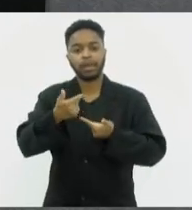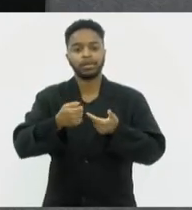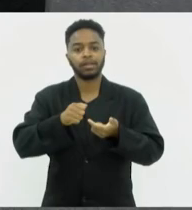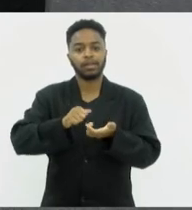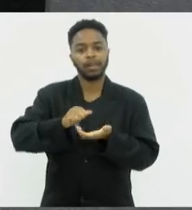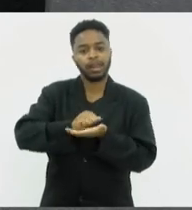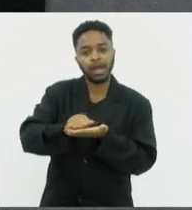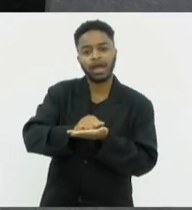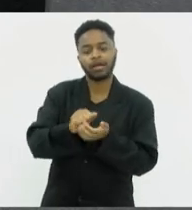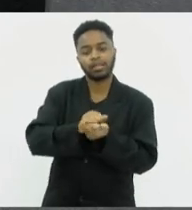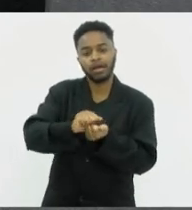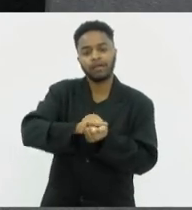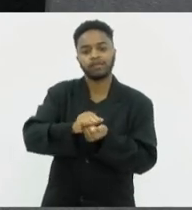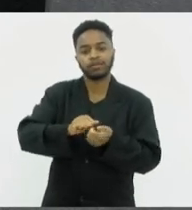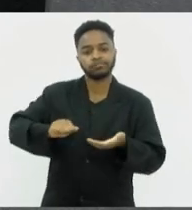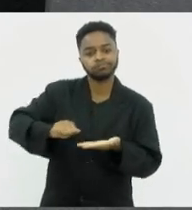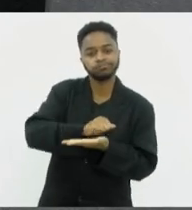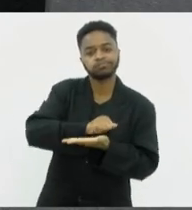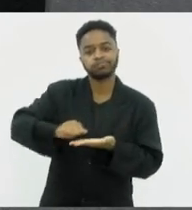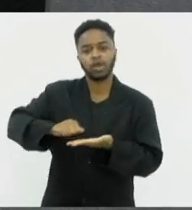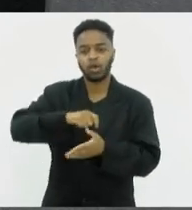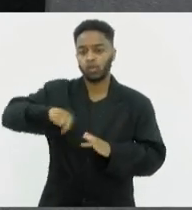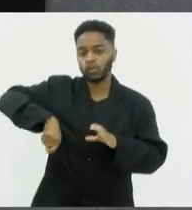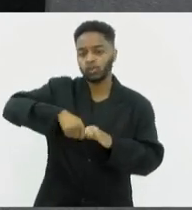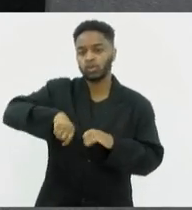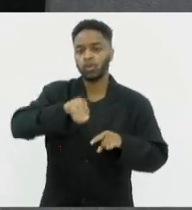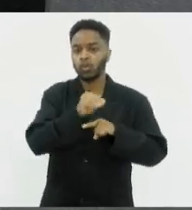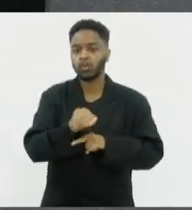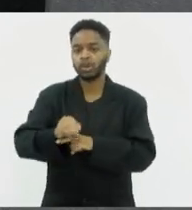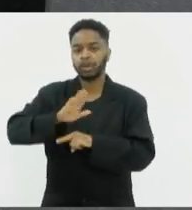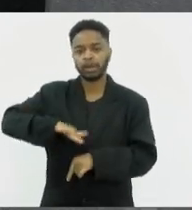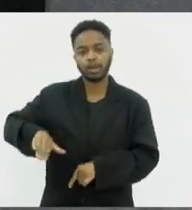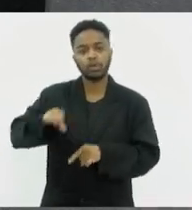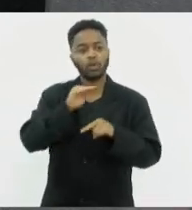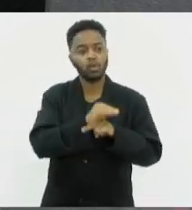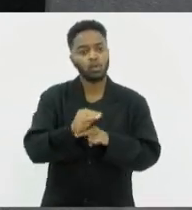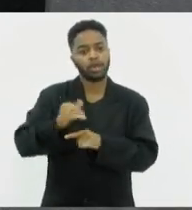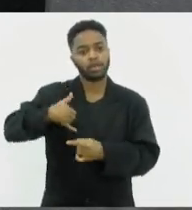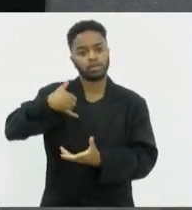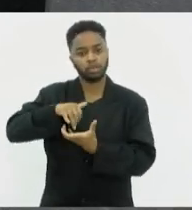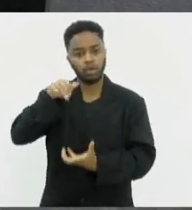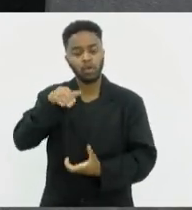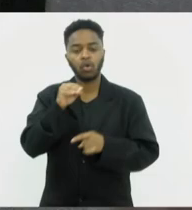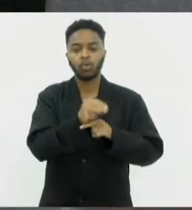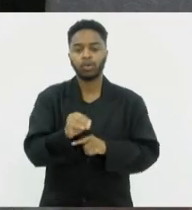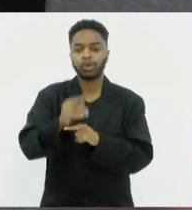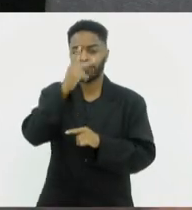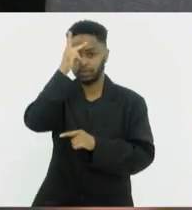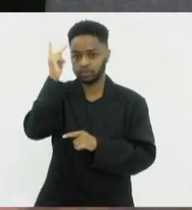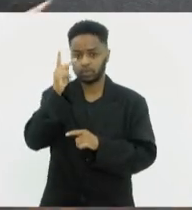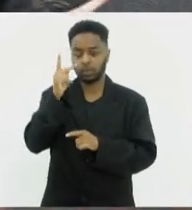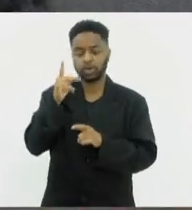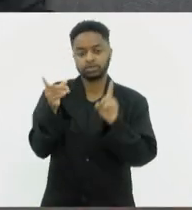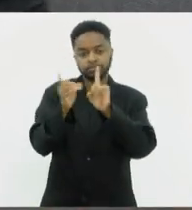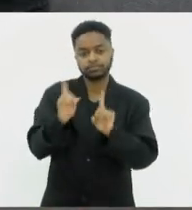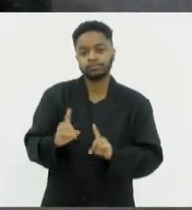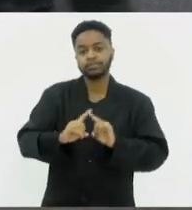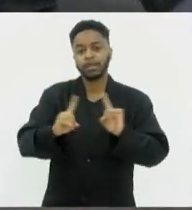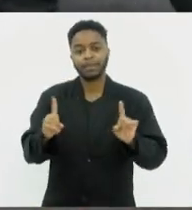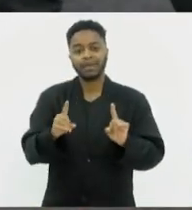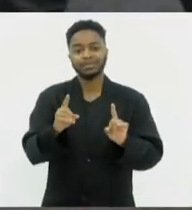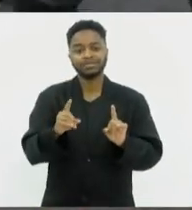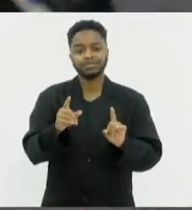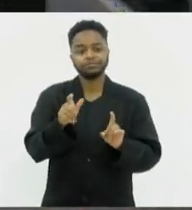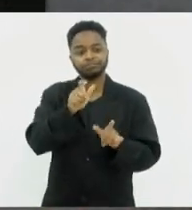elas cuidam das crianças, elas cuidam dos idosos, cuidam das pessoas PCDs, mas isso não é reconhecido como